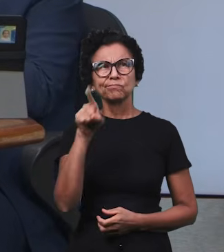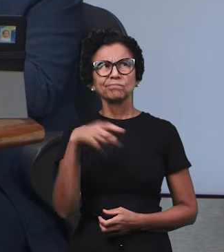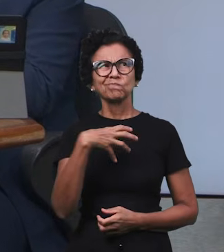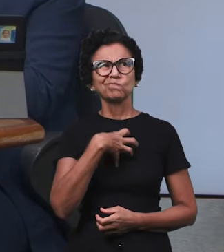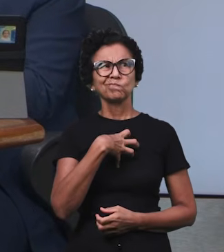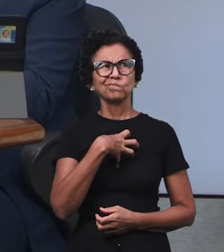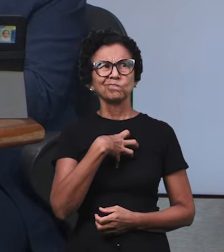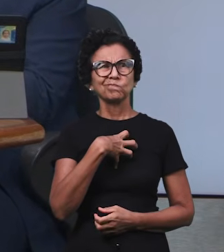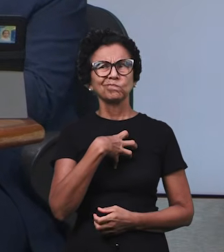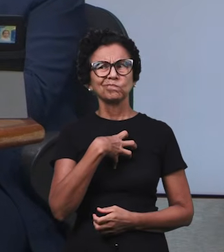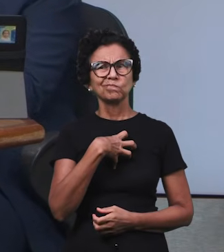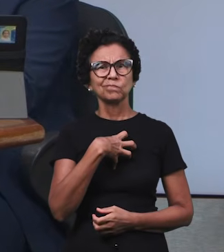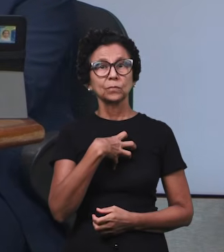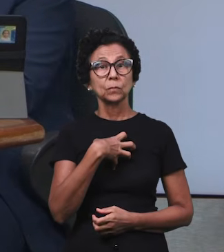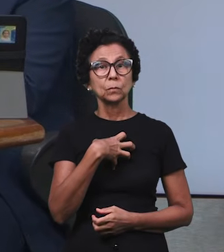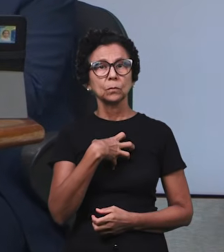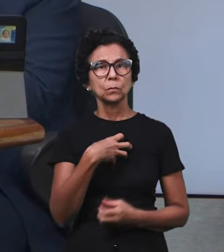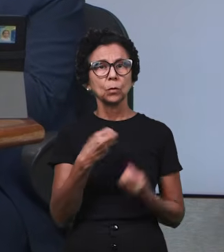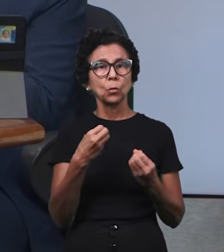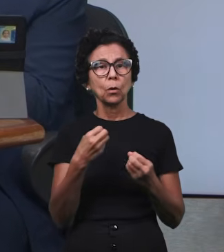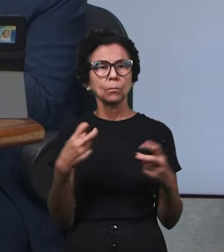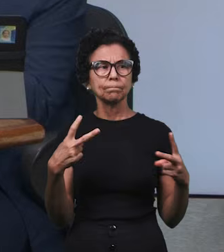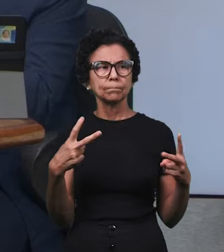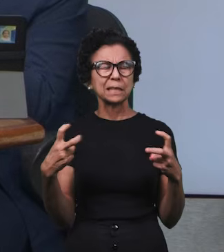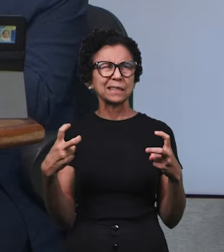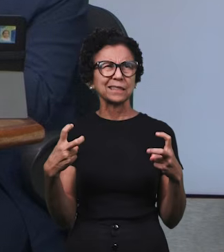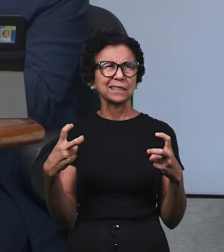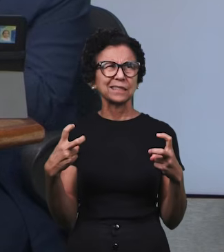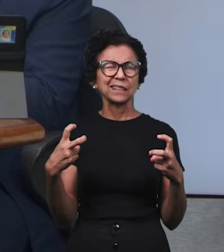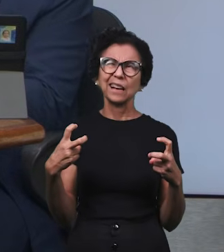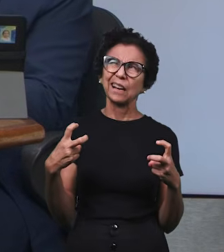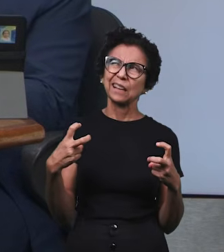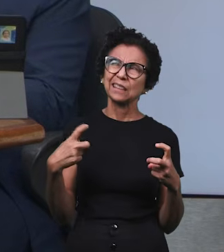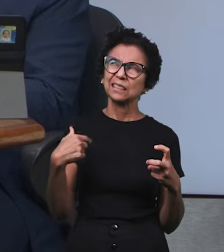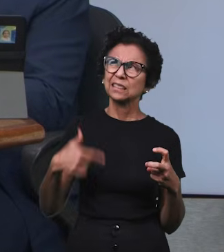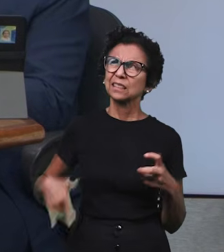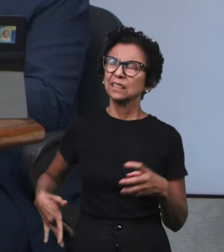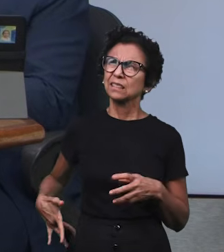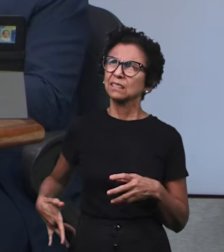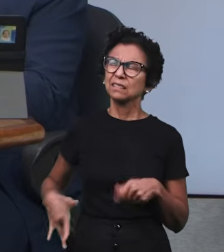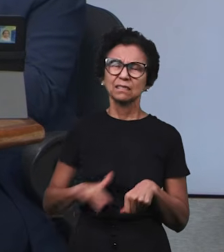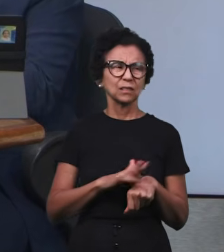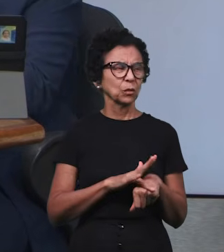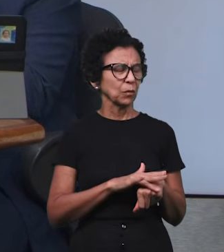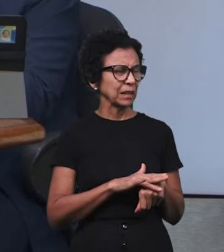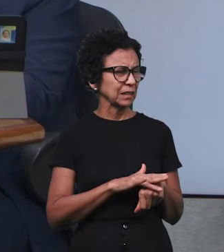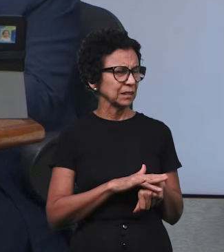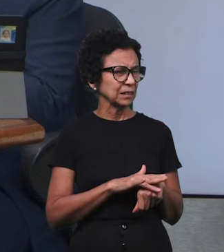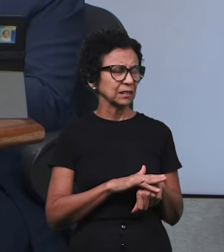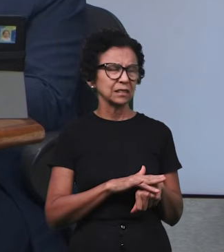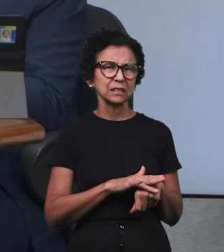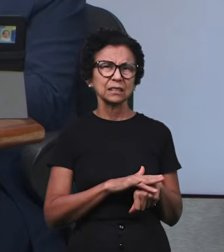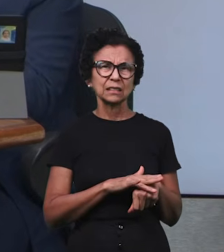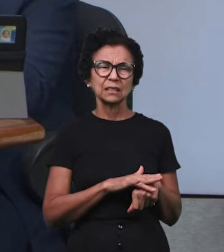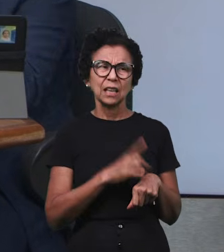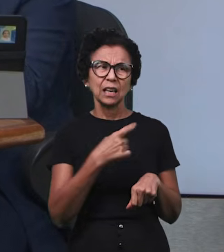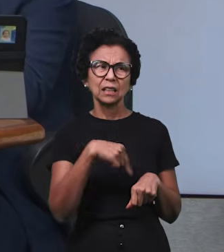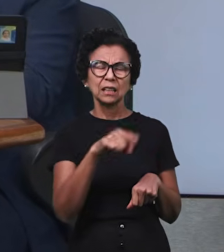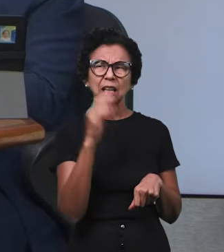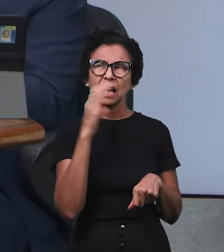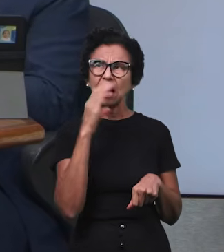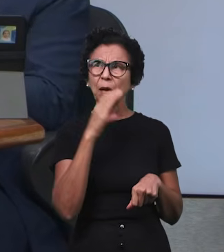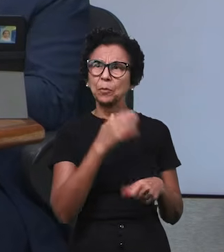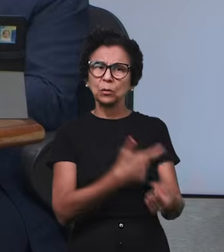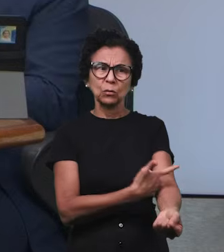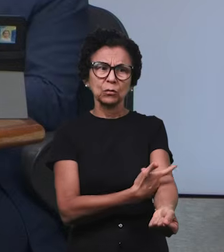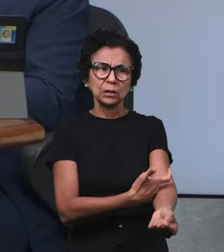eles podem identificar para pensar assim, será que eu estou com a doença renal crônica? Será que está na hora de eu ir lá, correr,